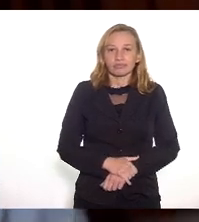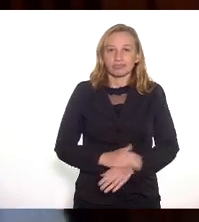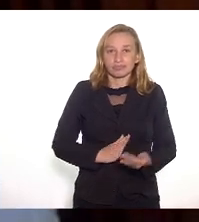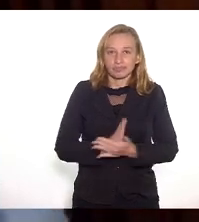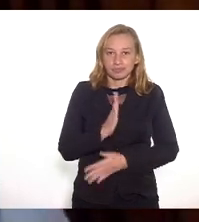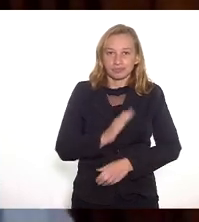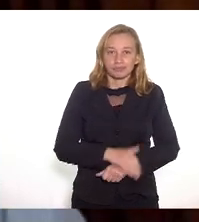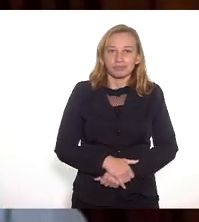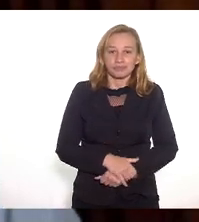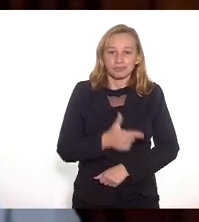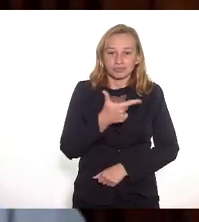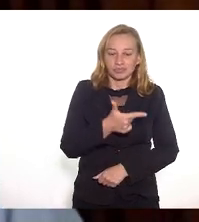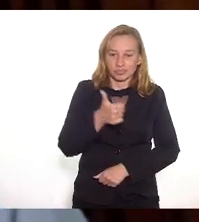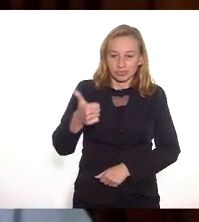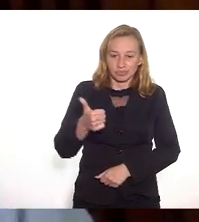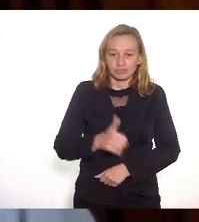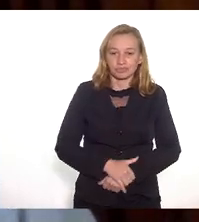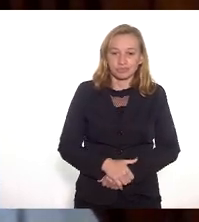Aprovado. 21.